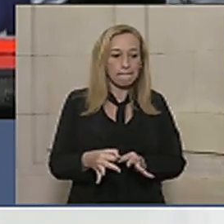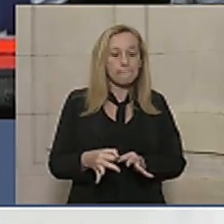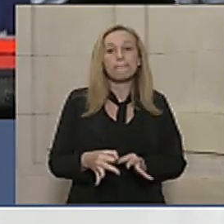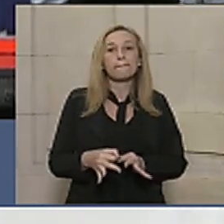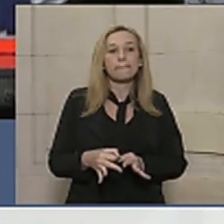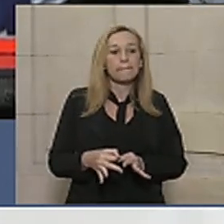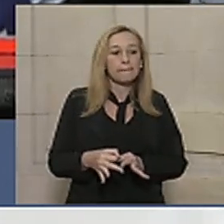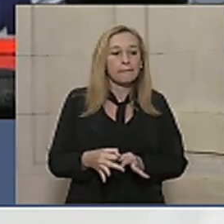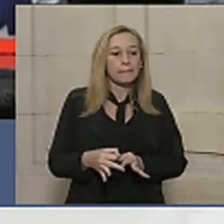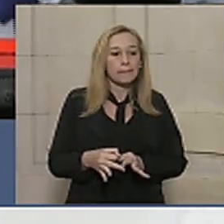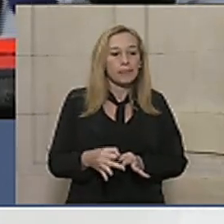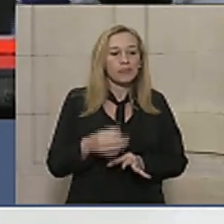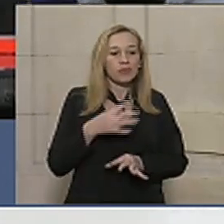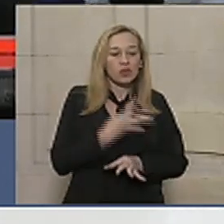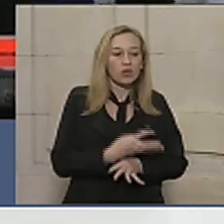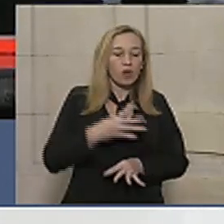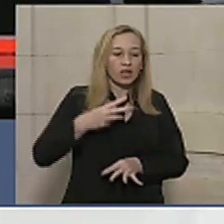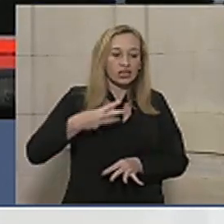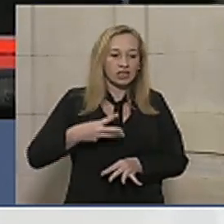projeto de lei